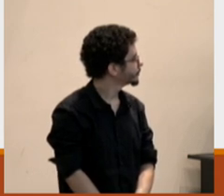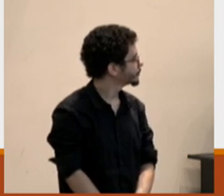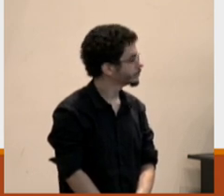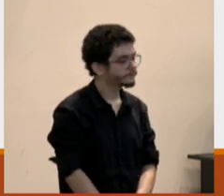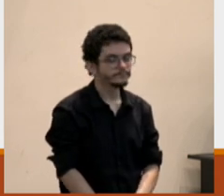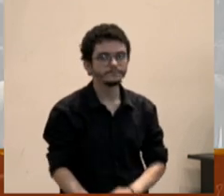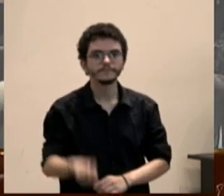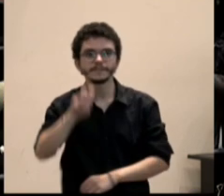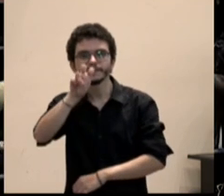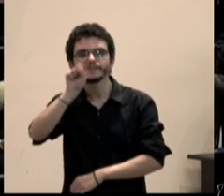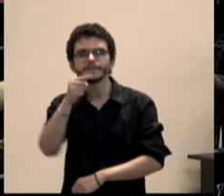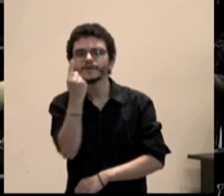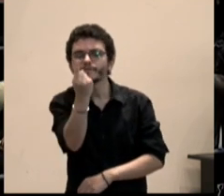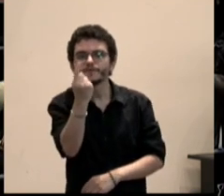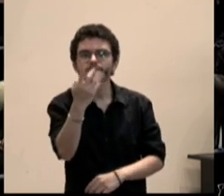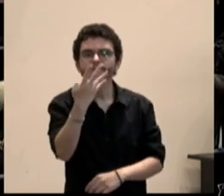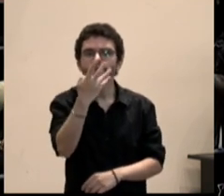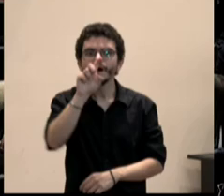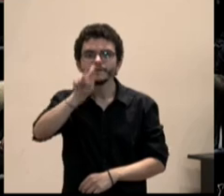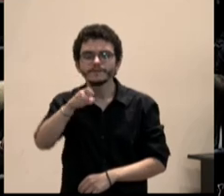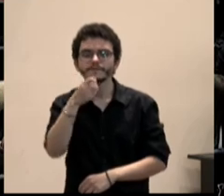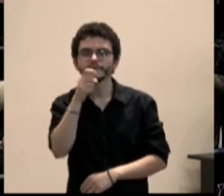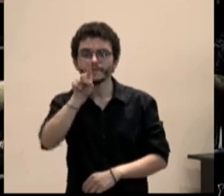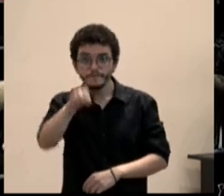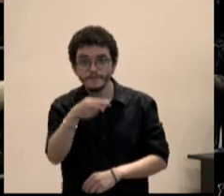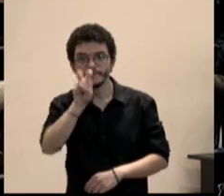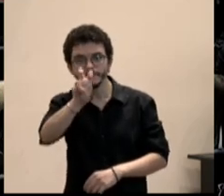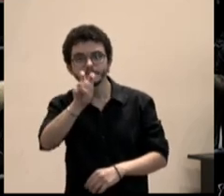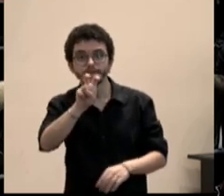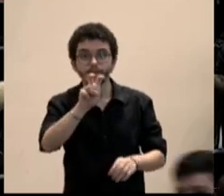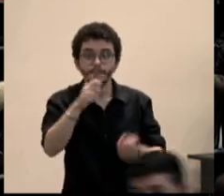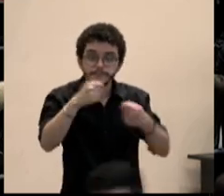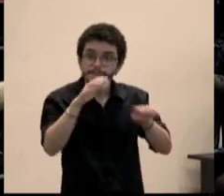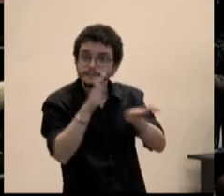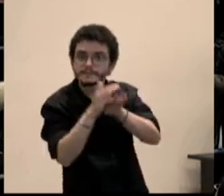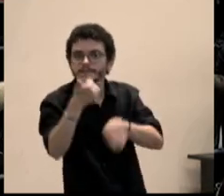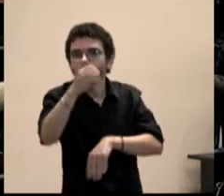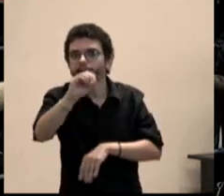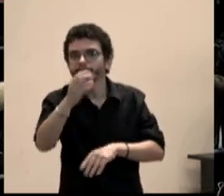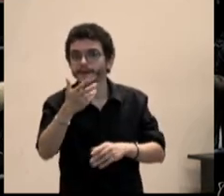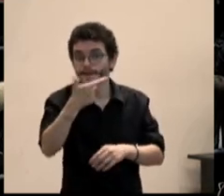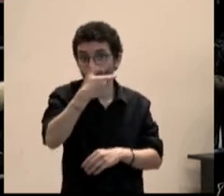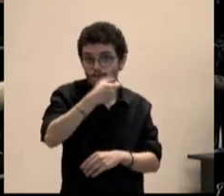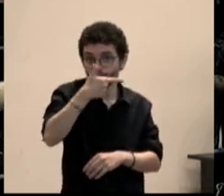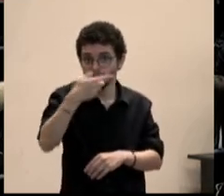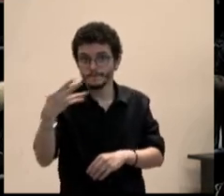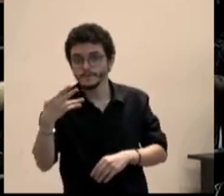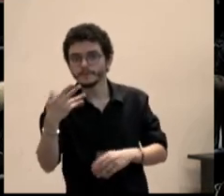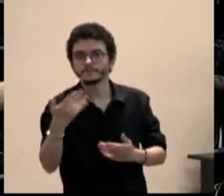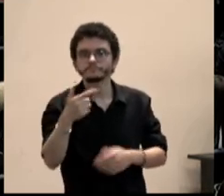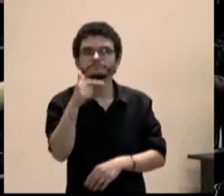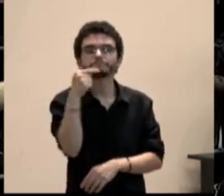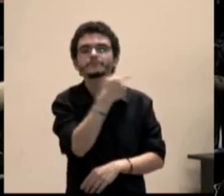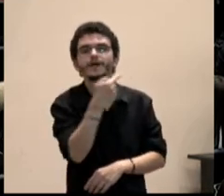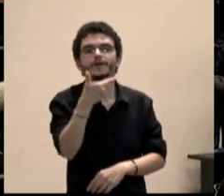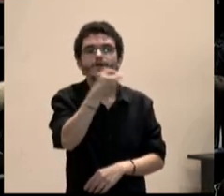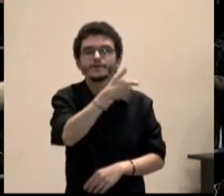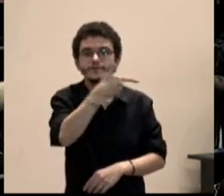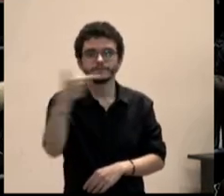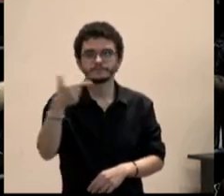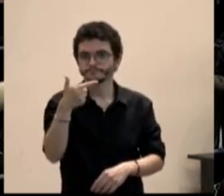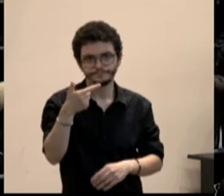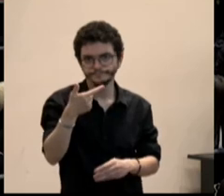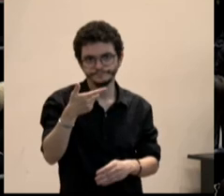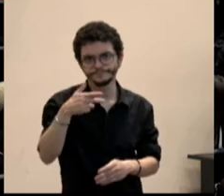Aquele 5,1, 4,5 é o percentual do PIB, era para chegar em 10, em 2024. Aqui está em 2022, não vai chegar